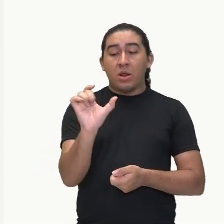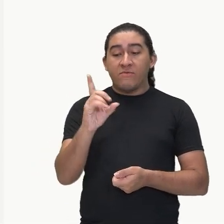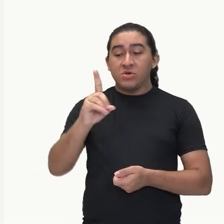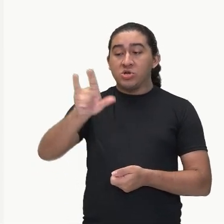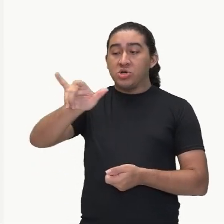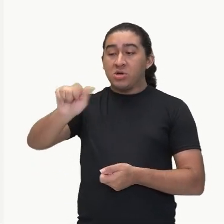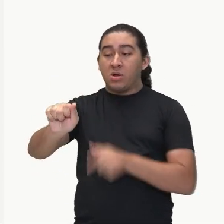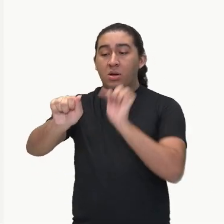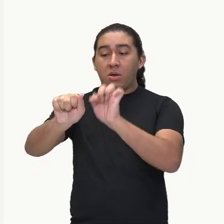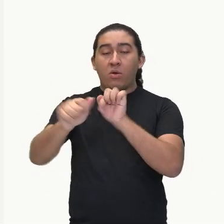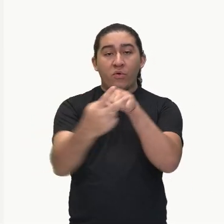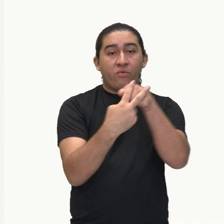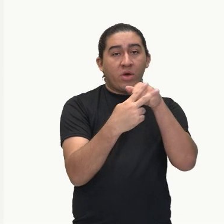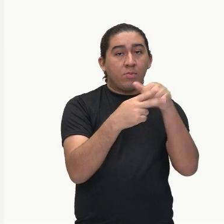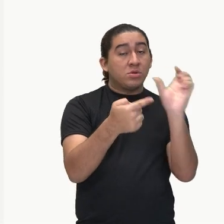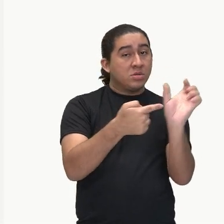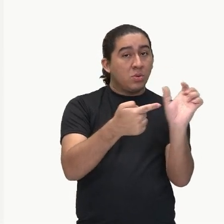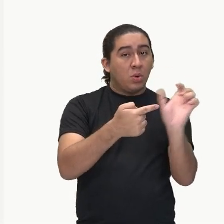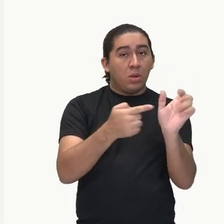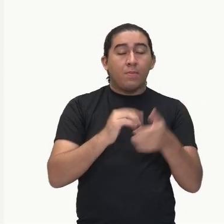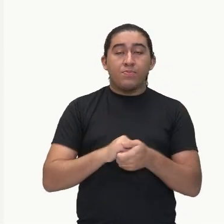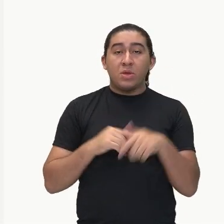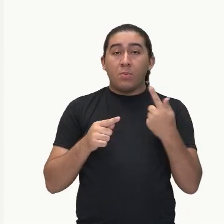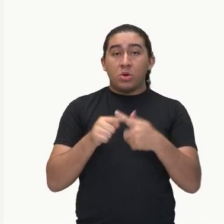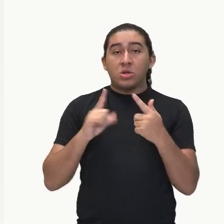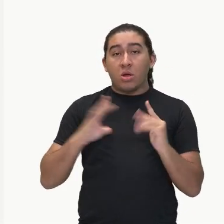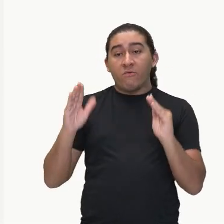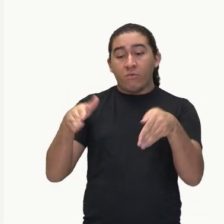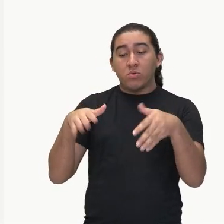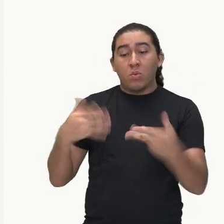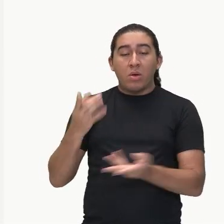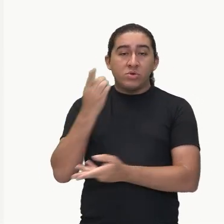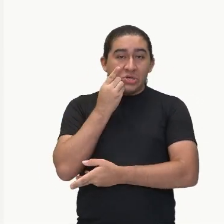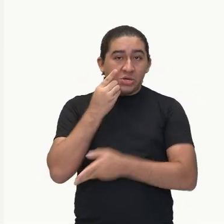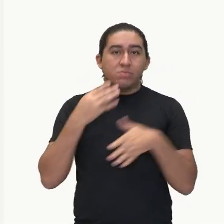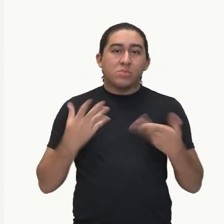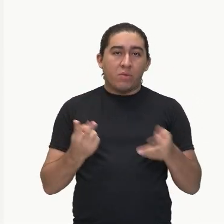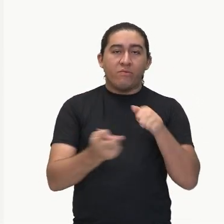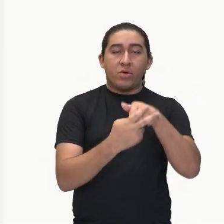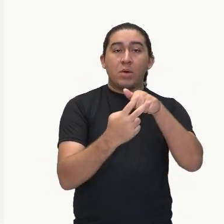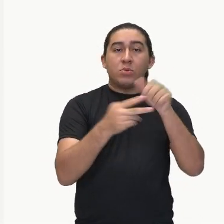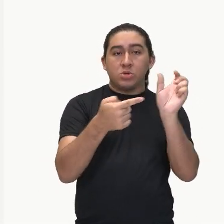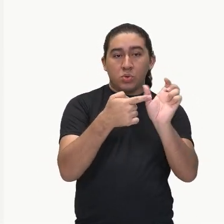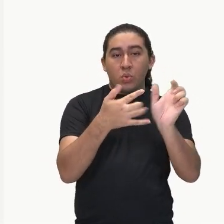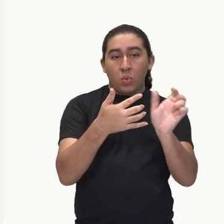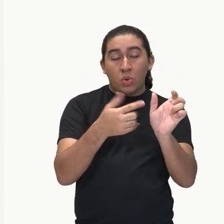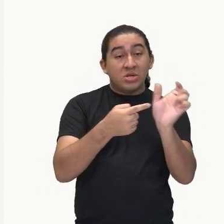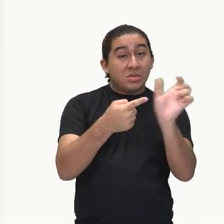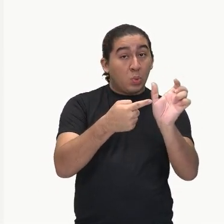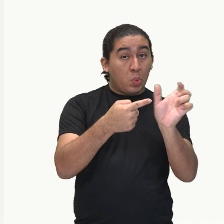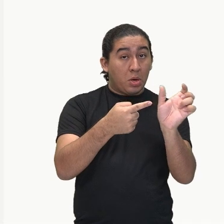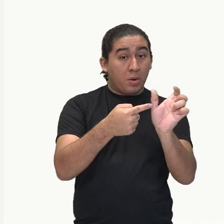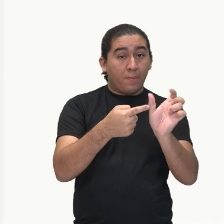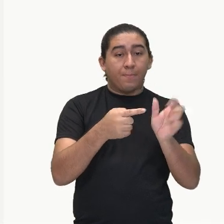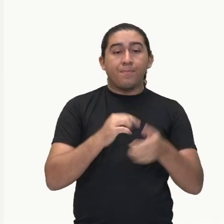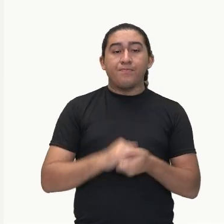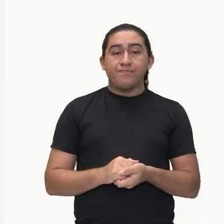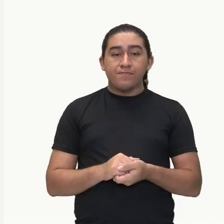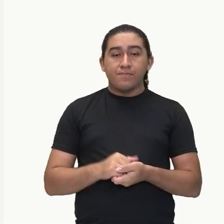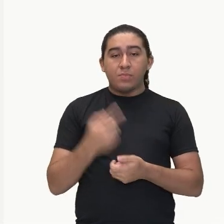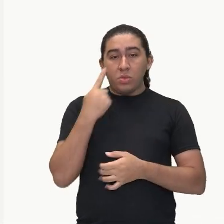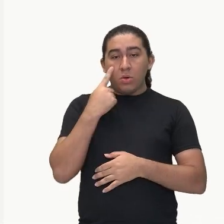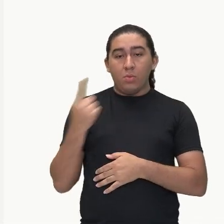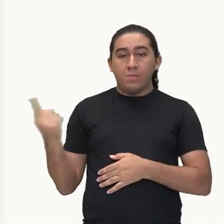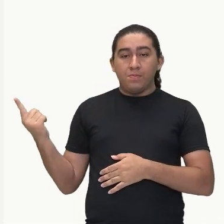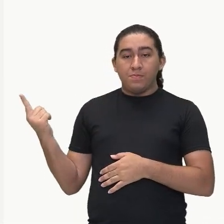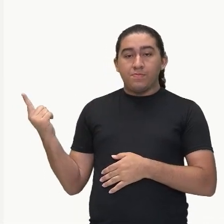verbo fica no singular, porque eu estou especificando o dia, então o verbo vai ficar no singular. Anteontem foi